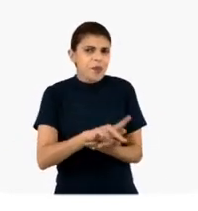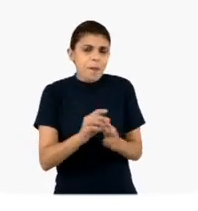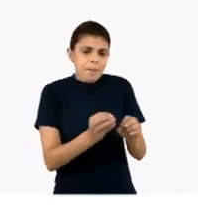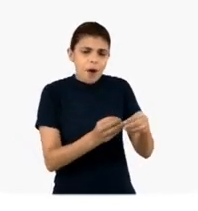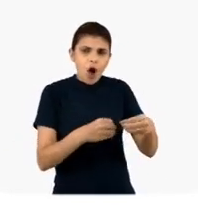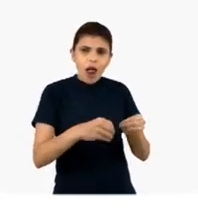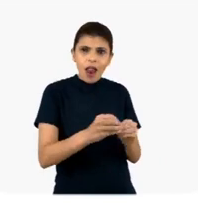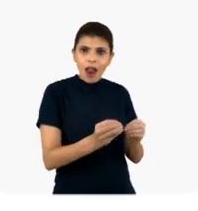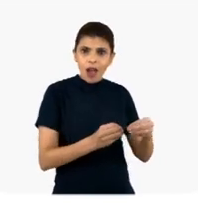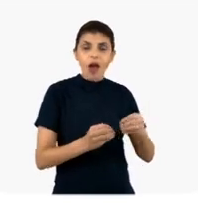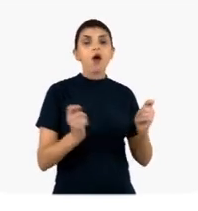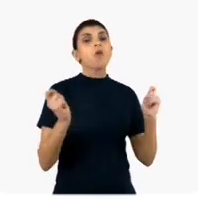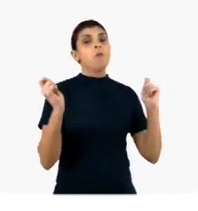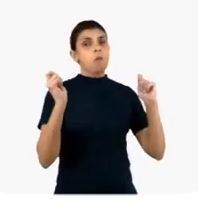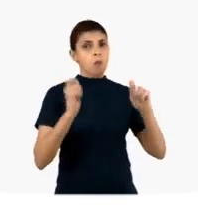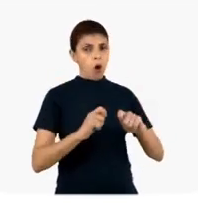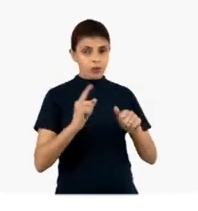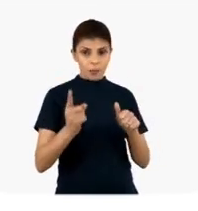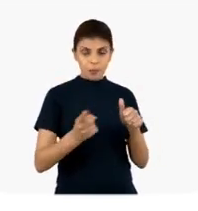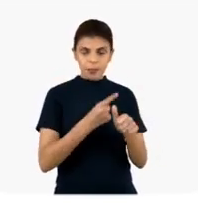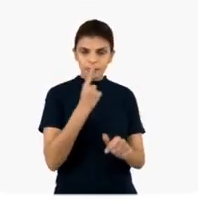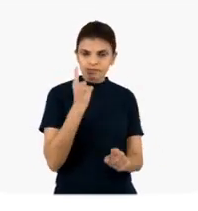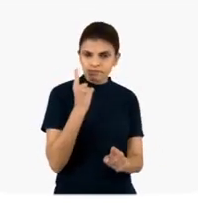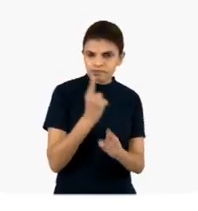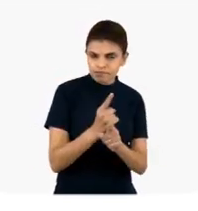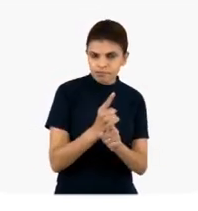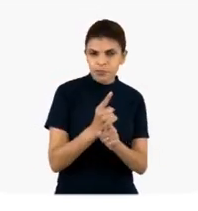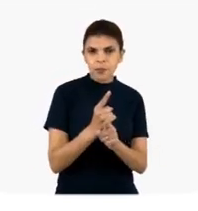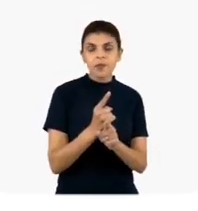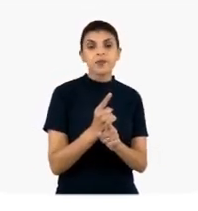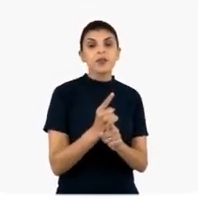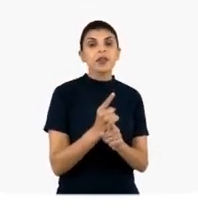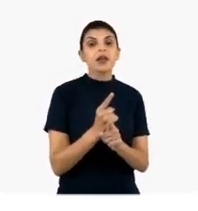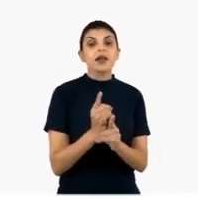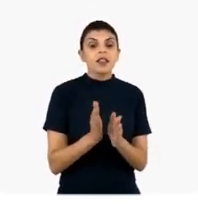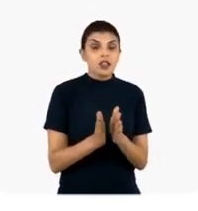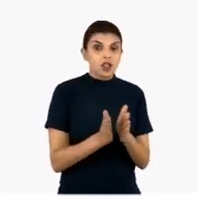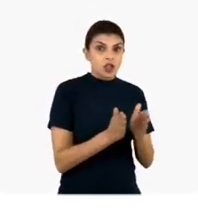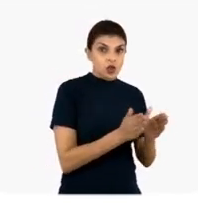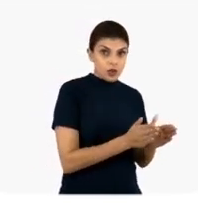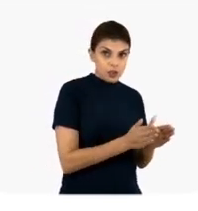ferramentas moleculares que permitem, primeiro, identificar,